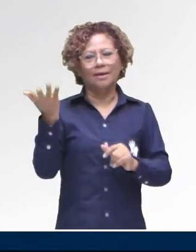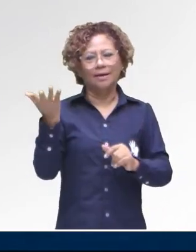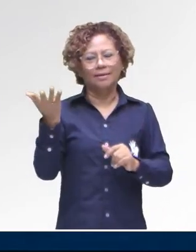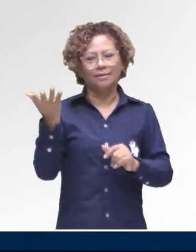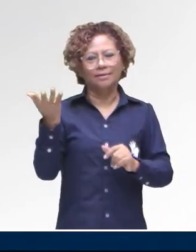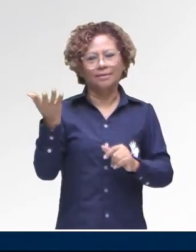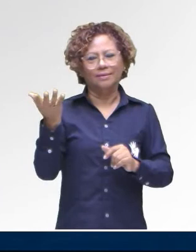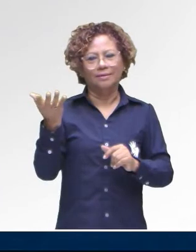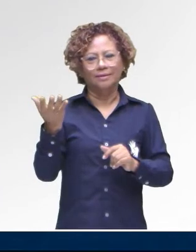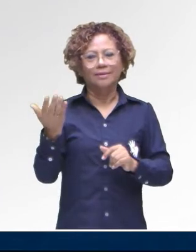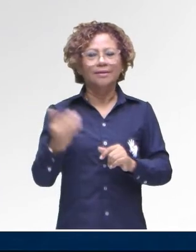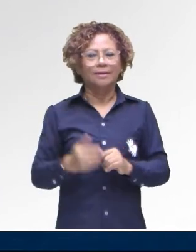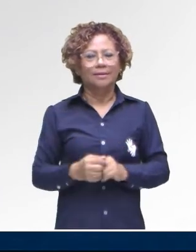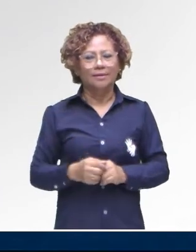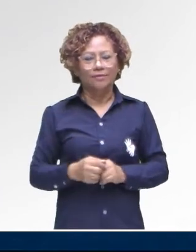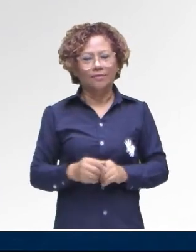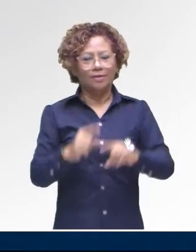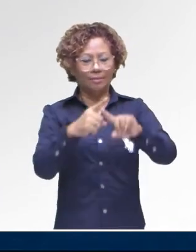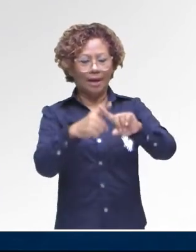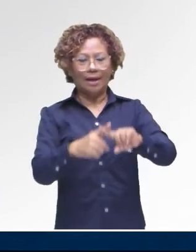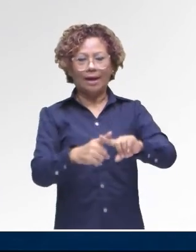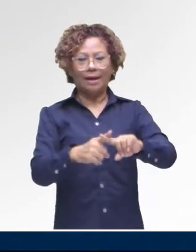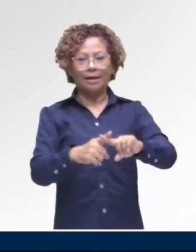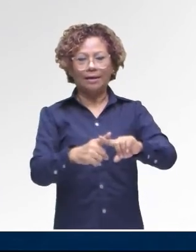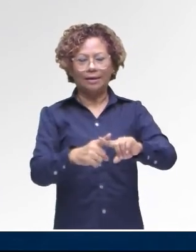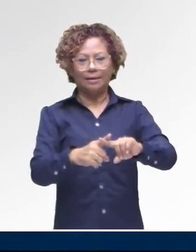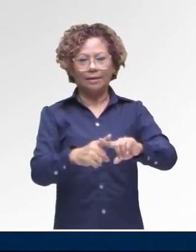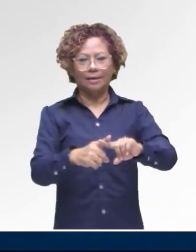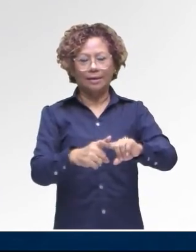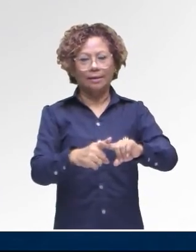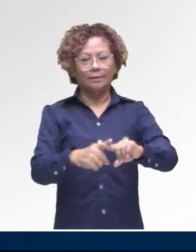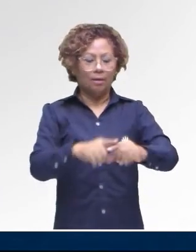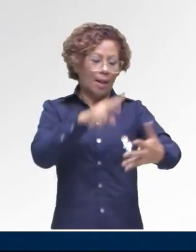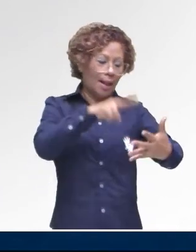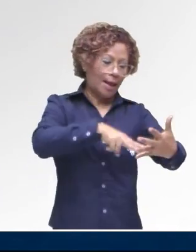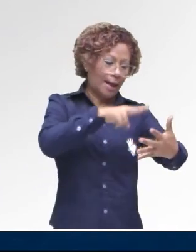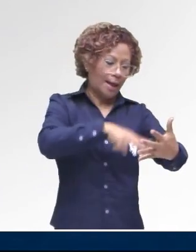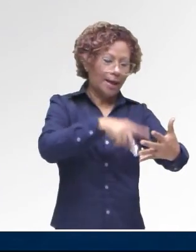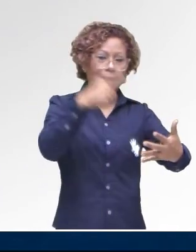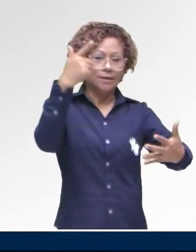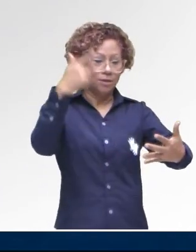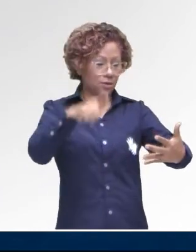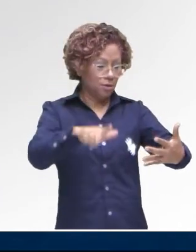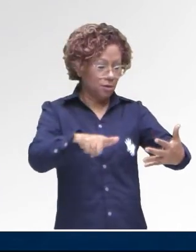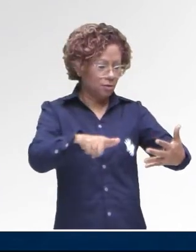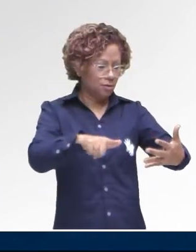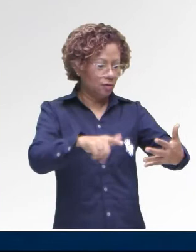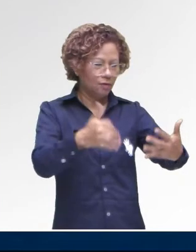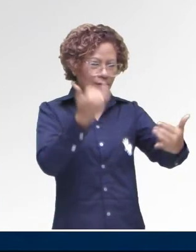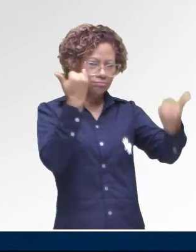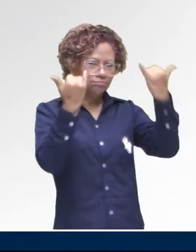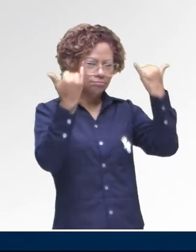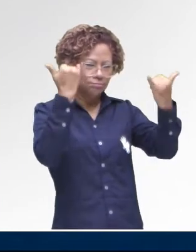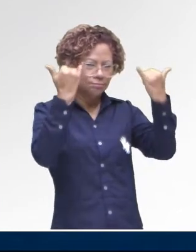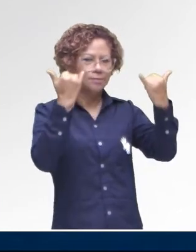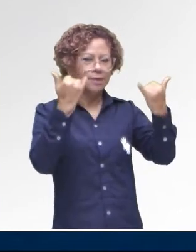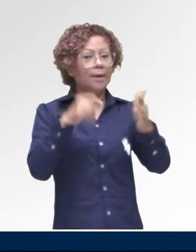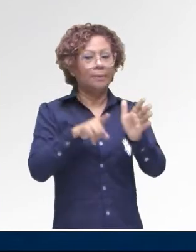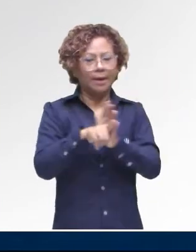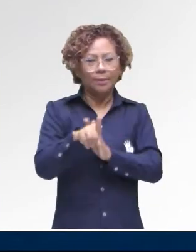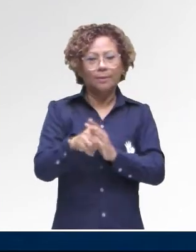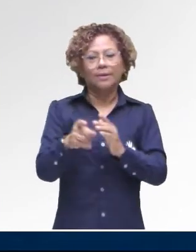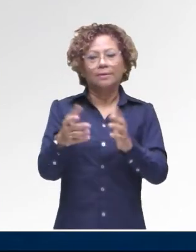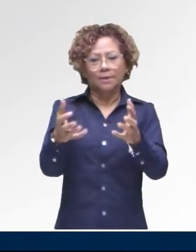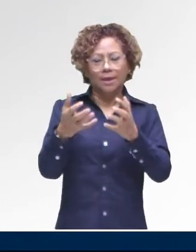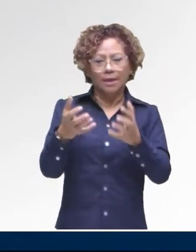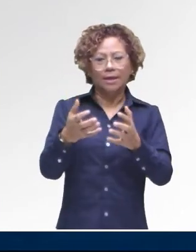e na 2 está pedindo que é falso. Então o aluno vai lá, já leu a primeira, sabe que é verdadeira, e muitas